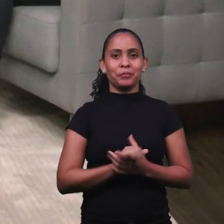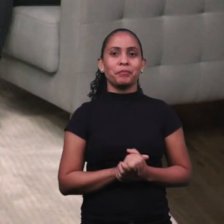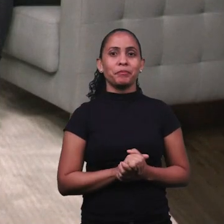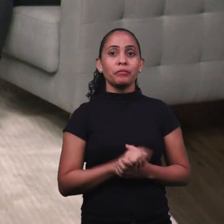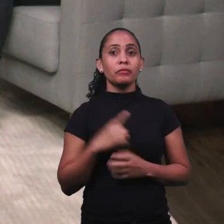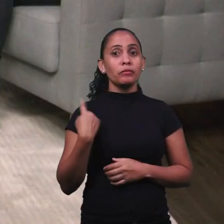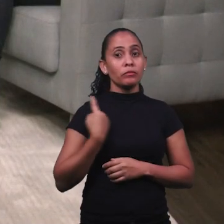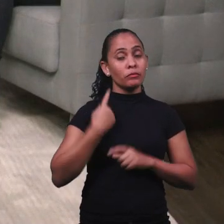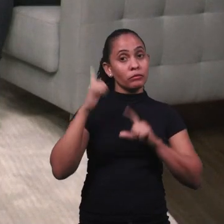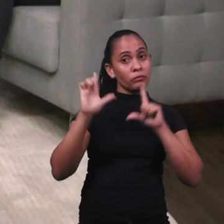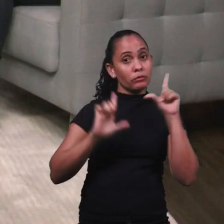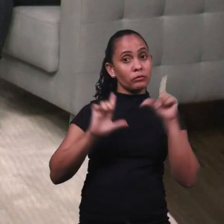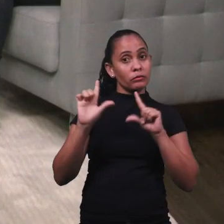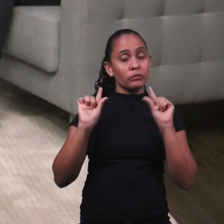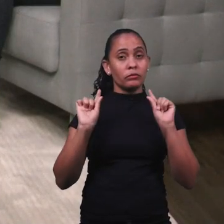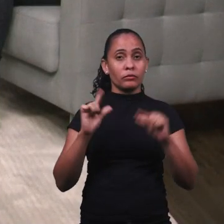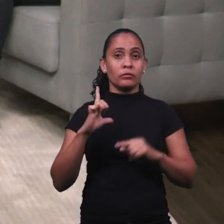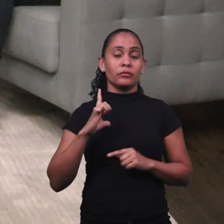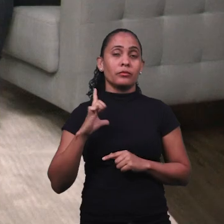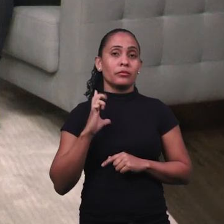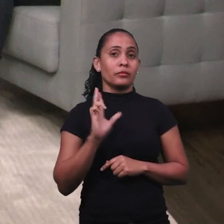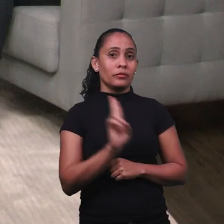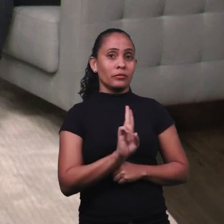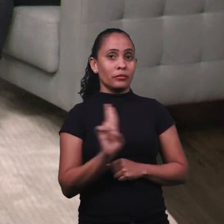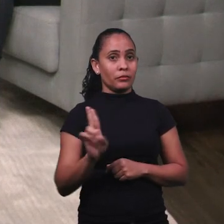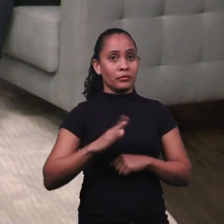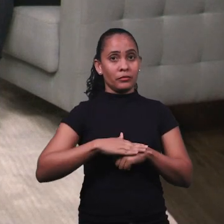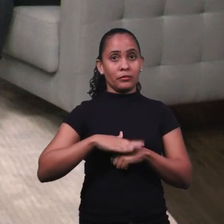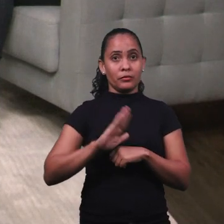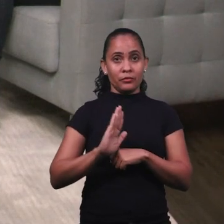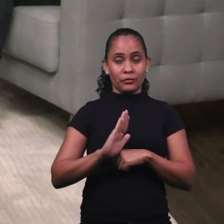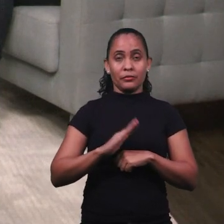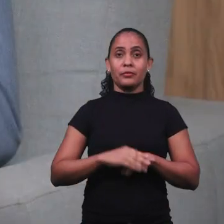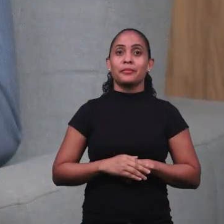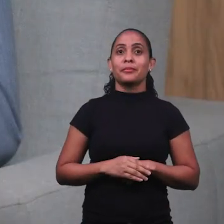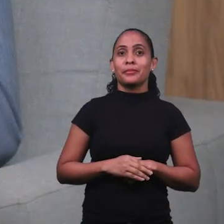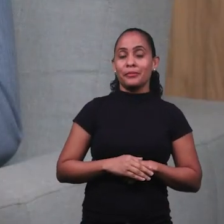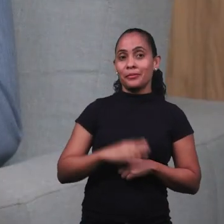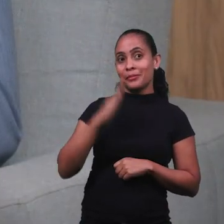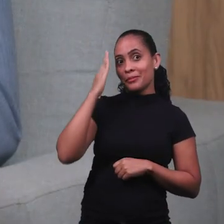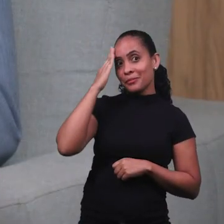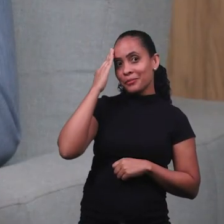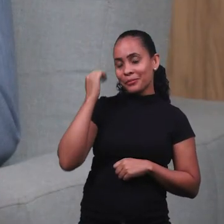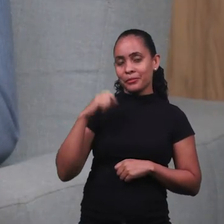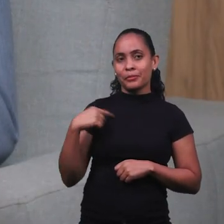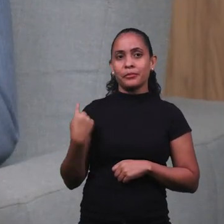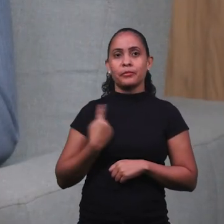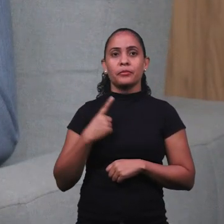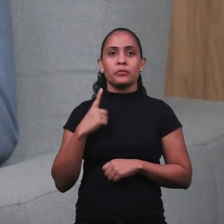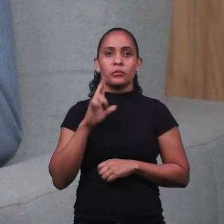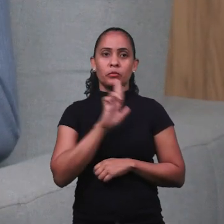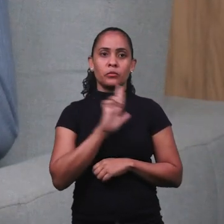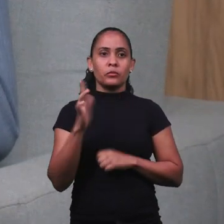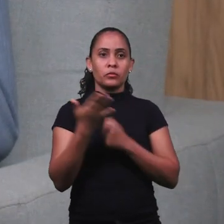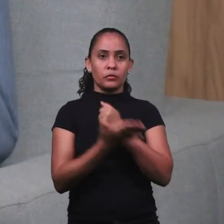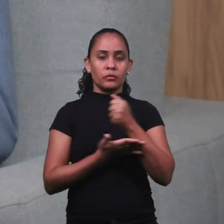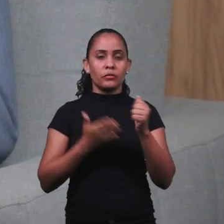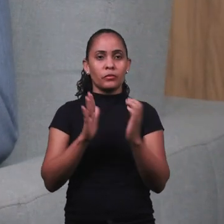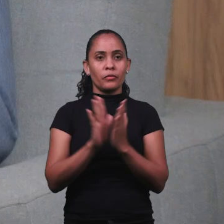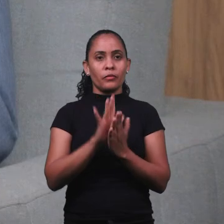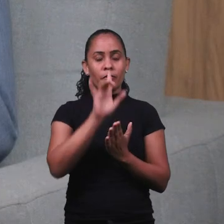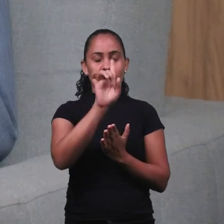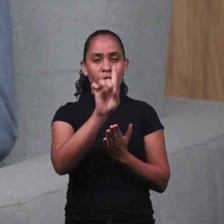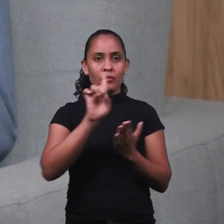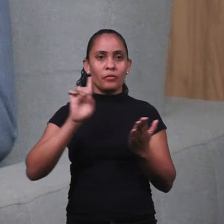O nosso programa, ele tem esse nome, né? Mais Sábios. Por quê? Nós temos aqui um texto base na Palavra de